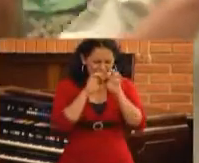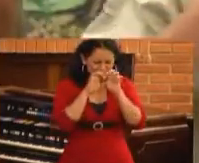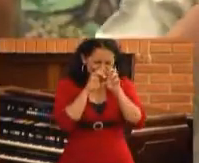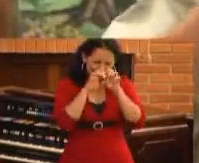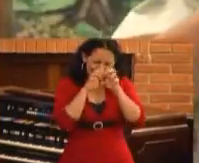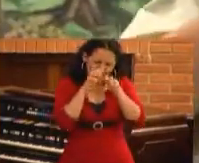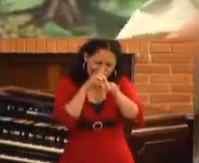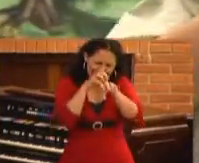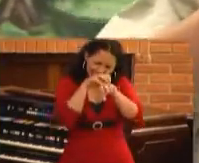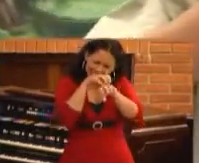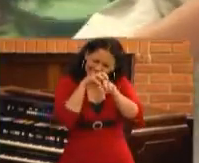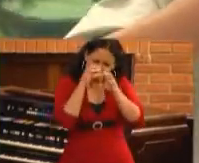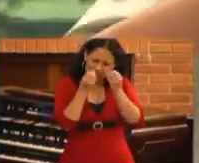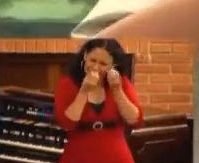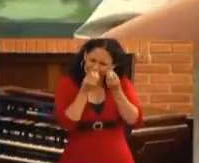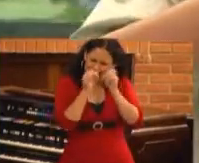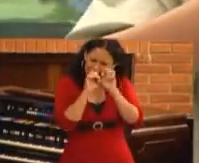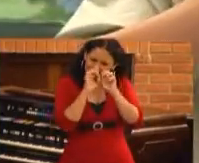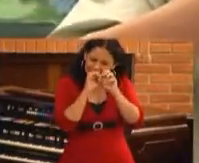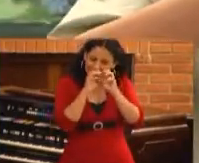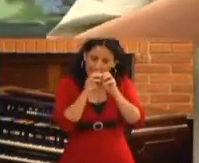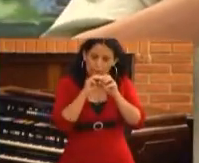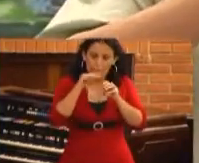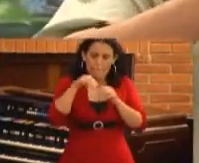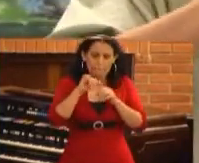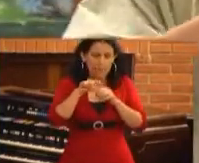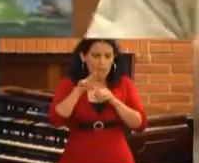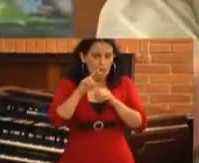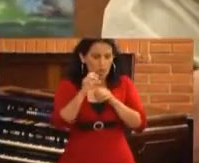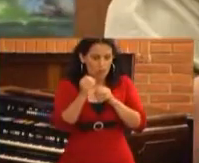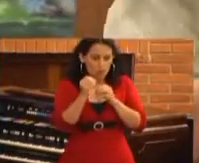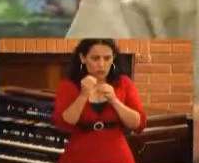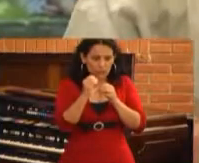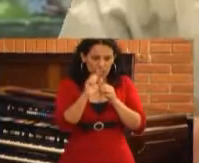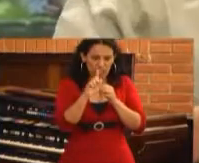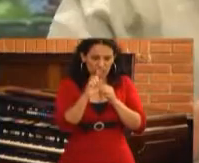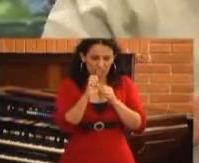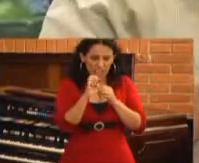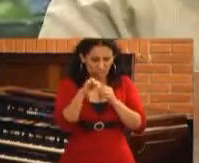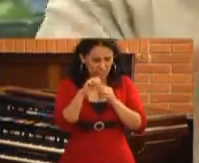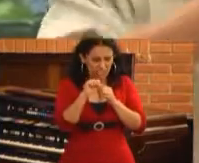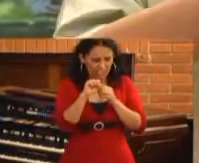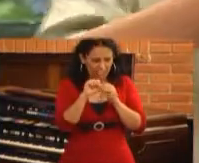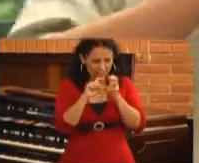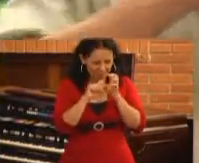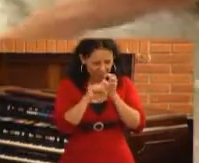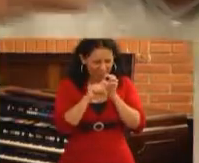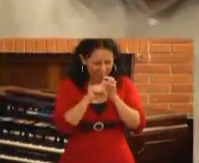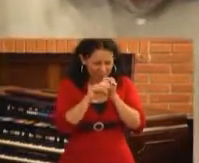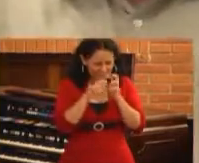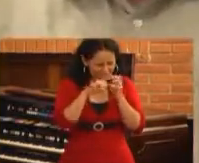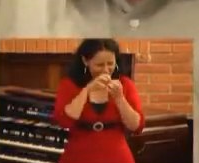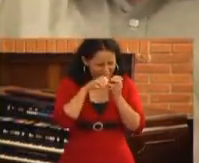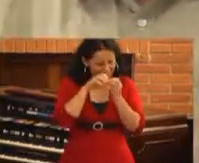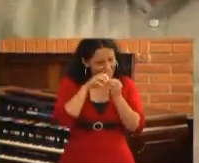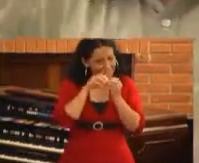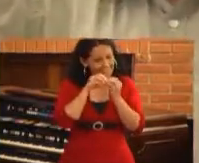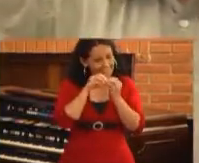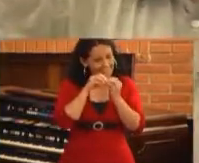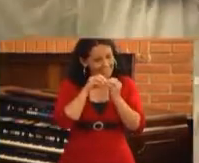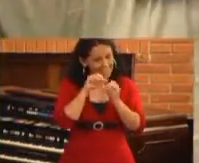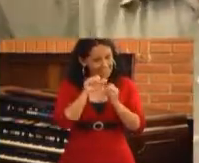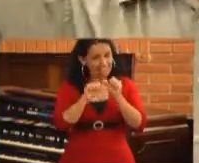de combinações e milhões de combinações de genes fazem com que nós